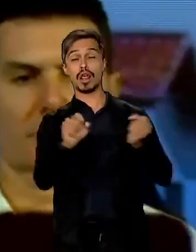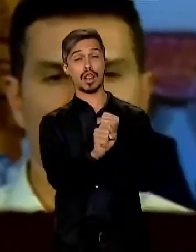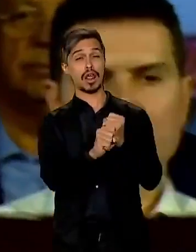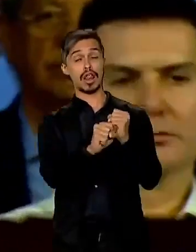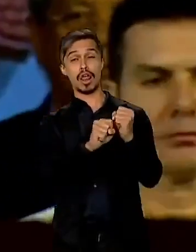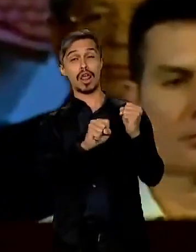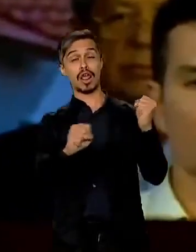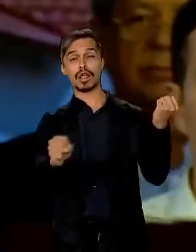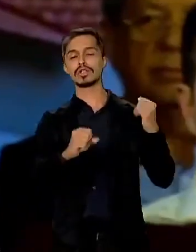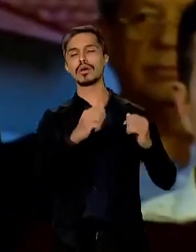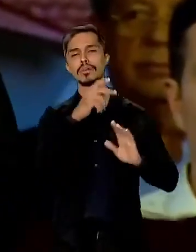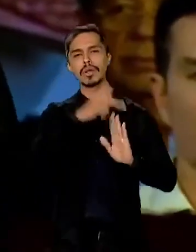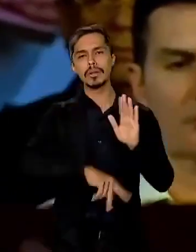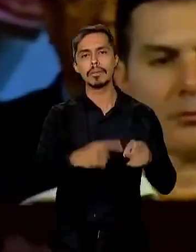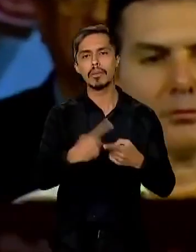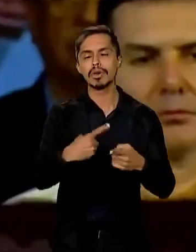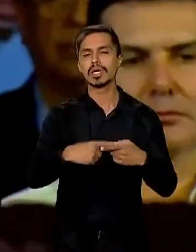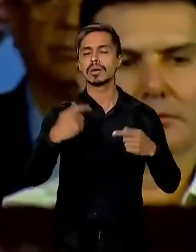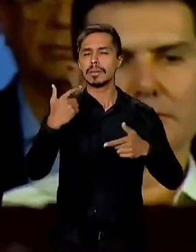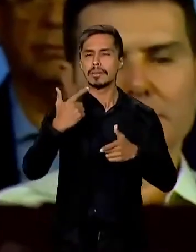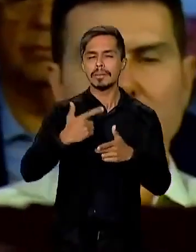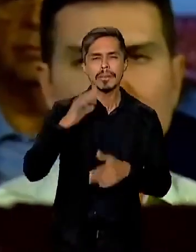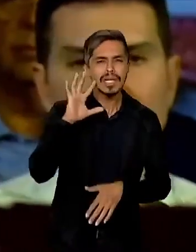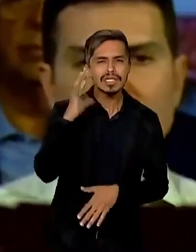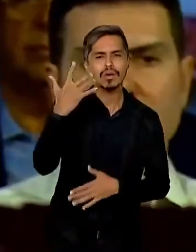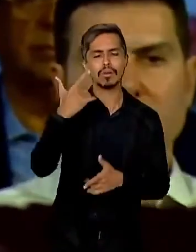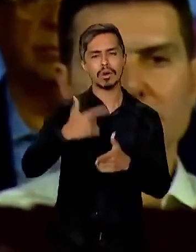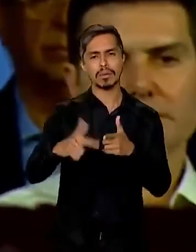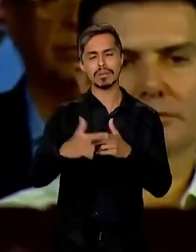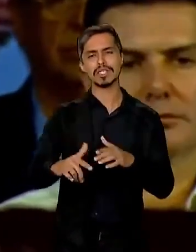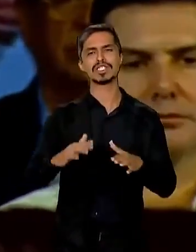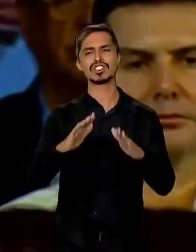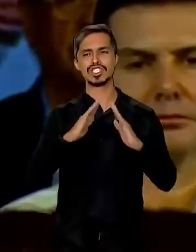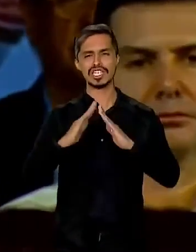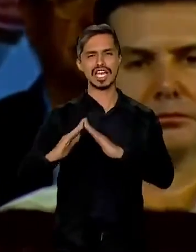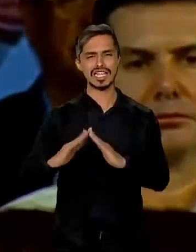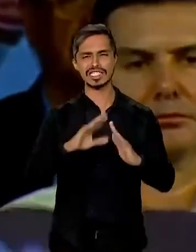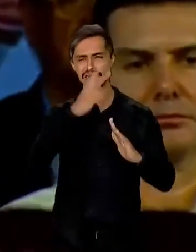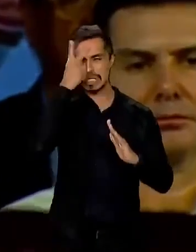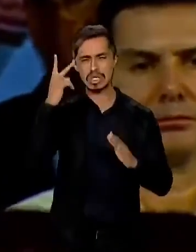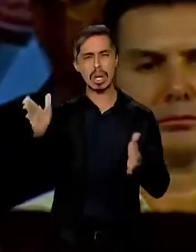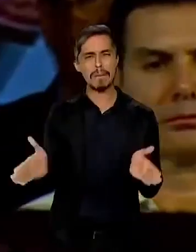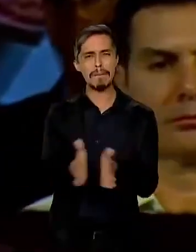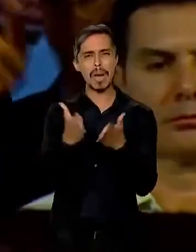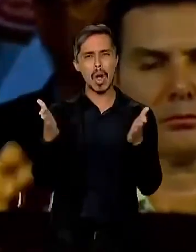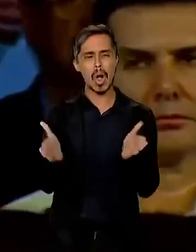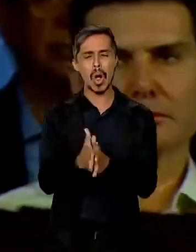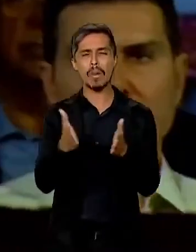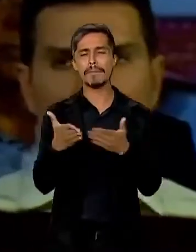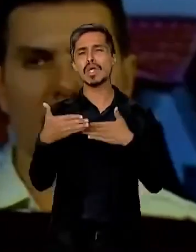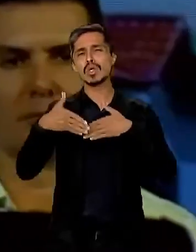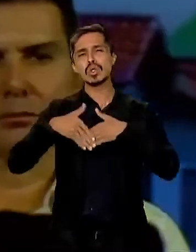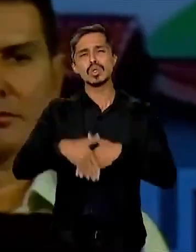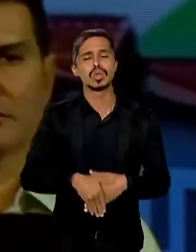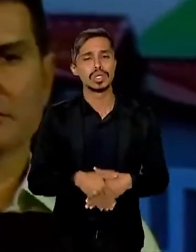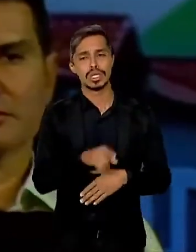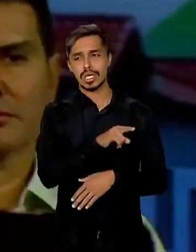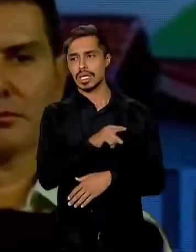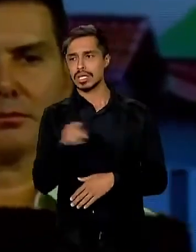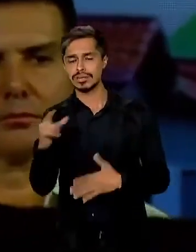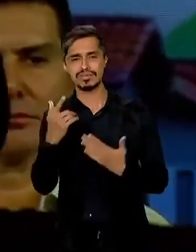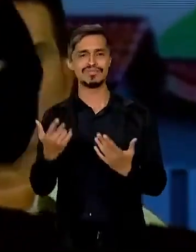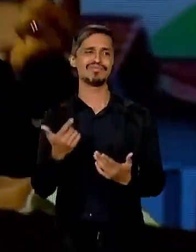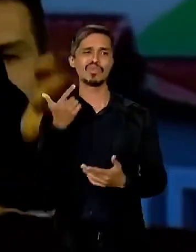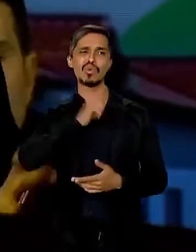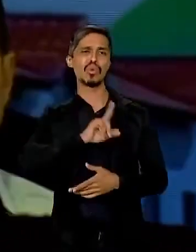Porque a gente precisava resolver o problema habitacional das pessoas mais pobres, das pessoas mais humildes, que muitas